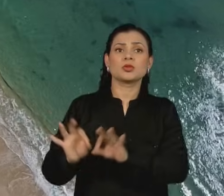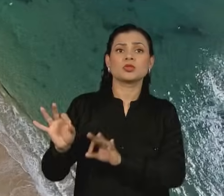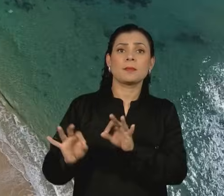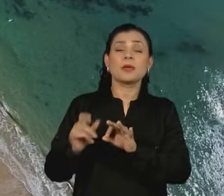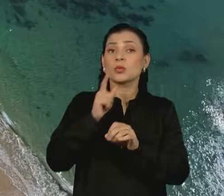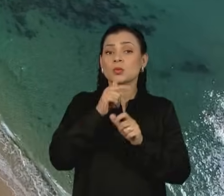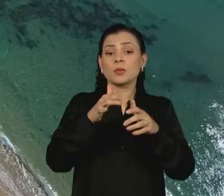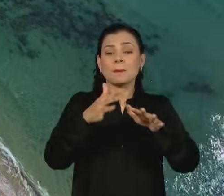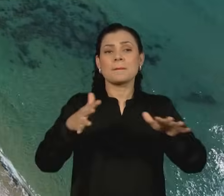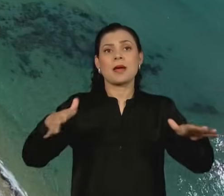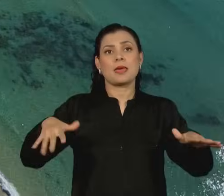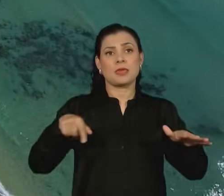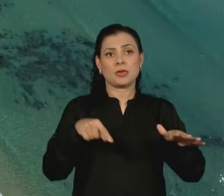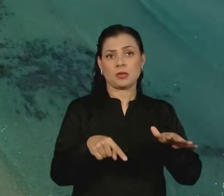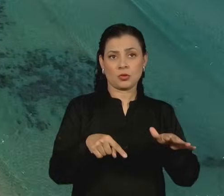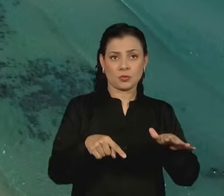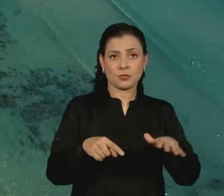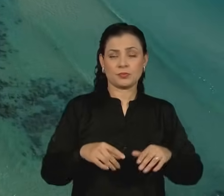marinho.